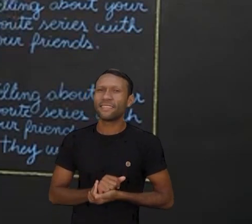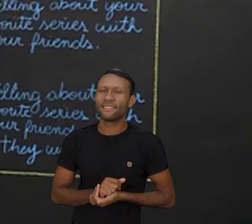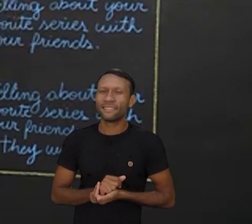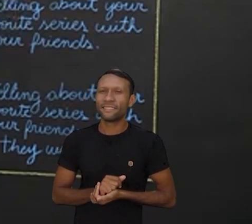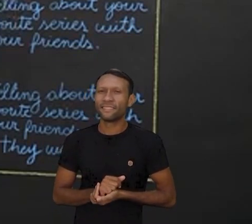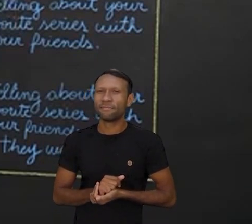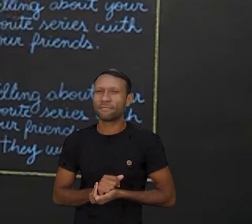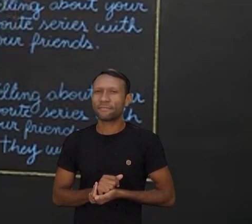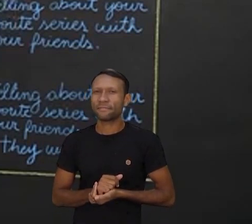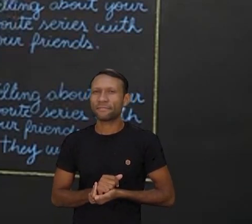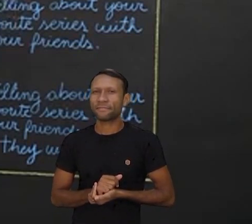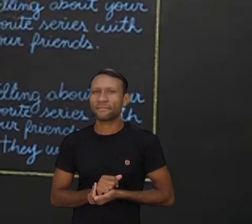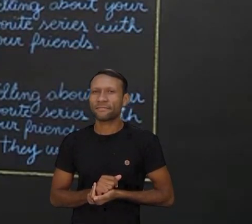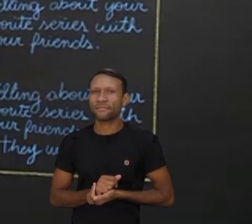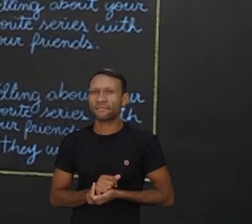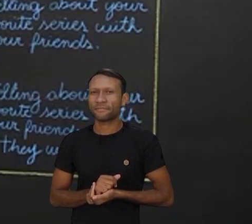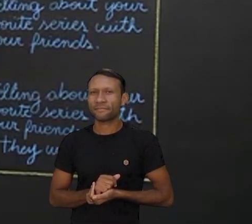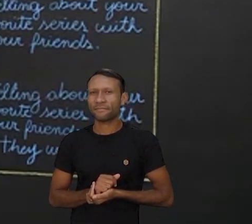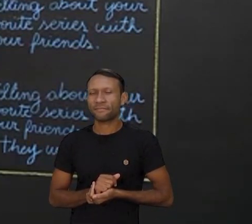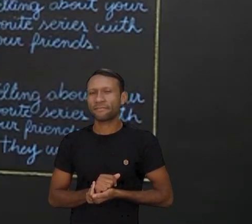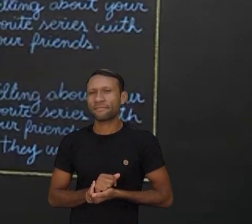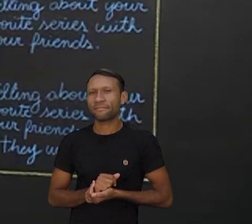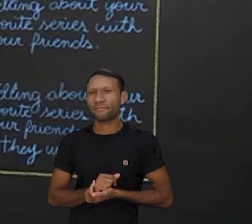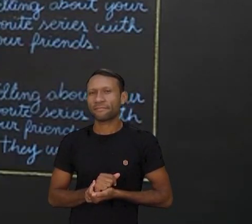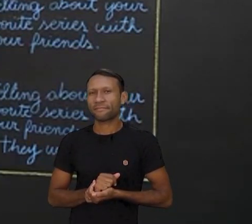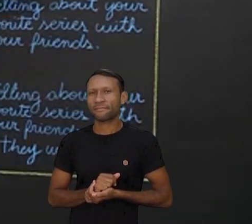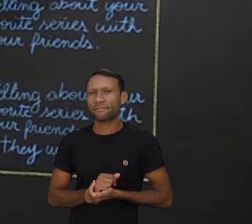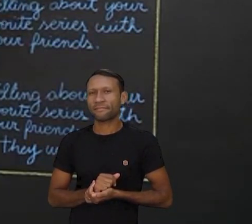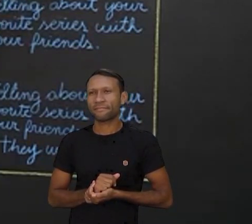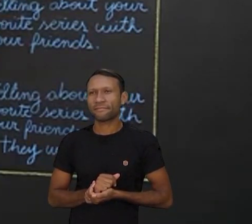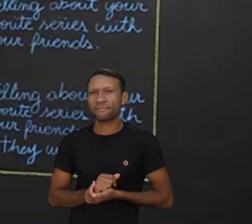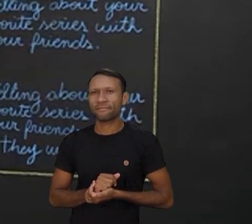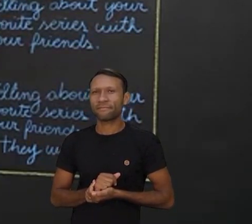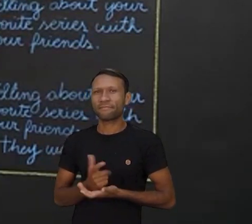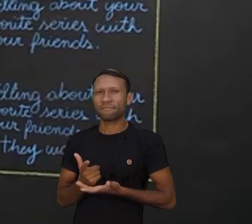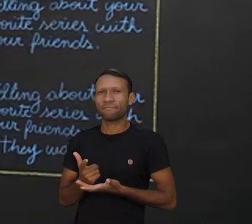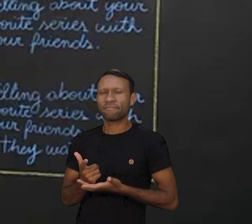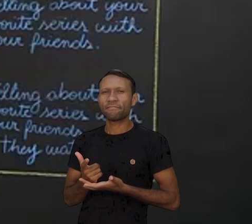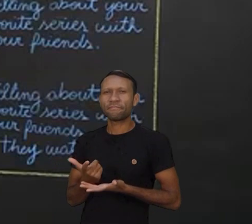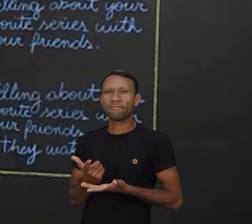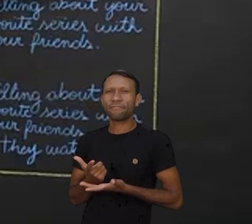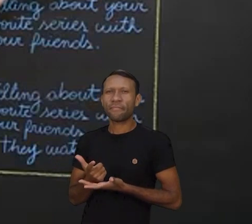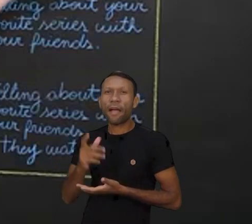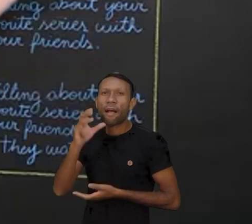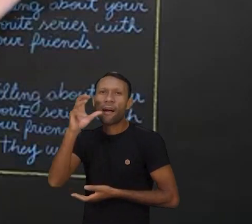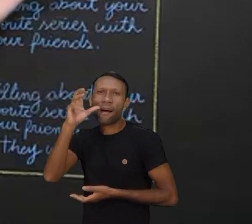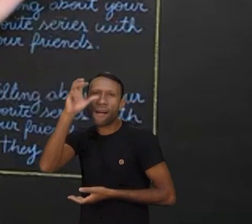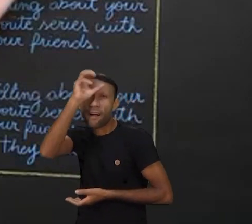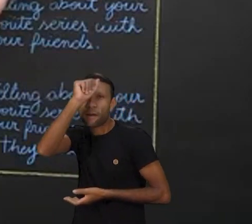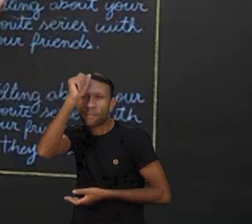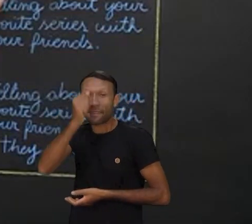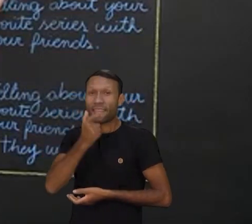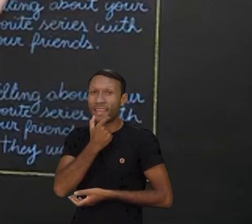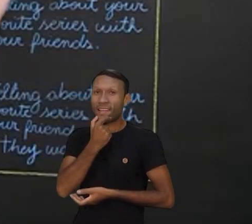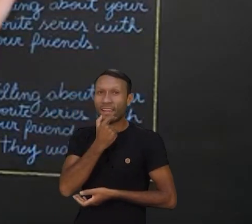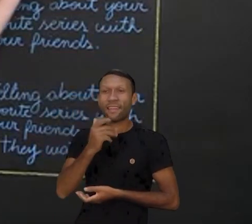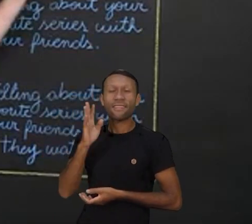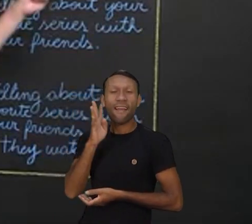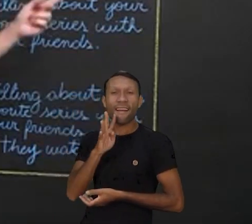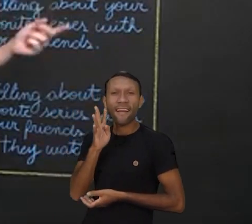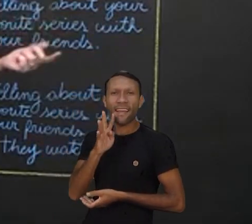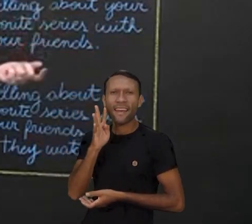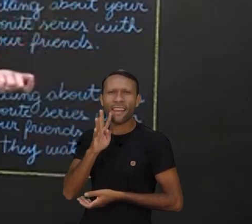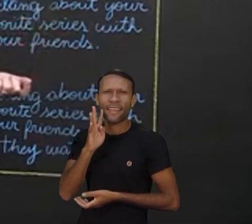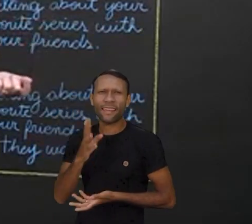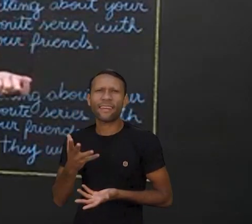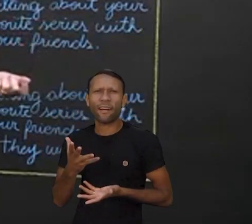you? Learning English could be fun. Fun é divertido. Aprender inglês é divertido. E se eu dissesse que